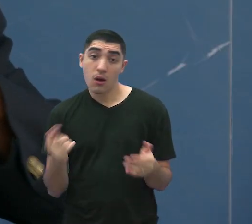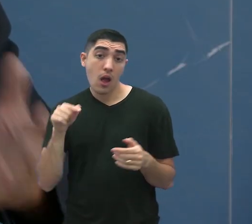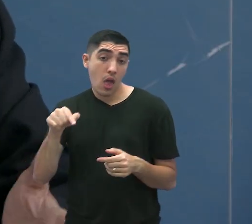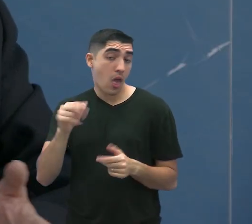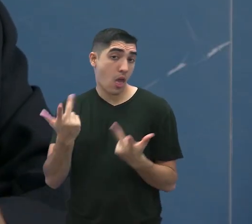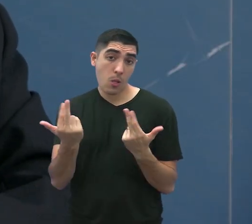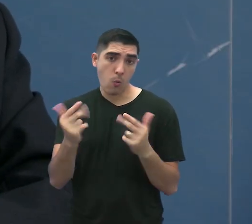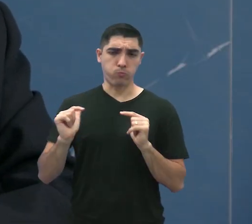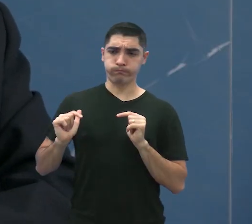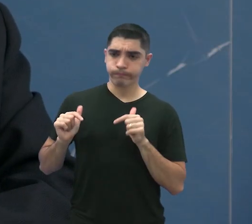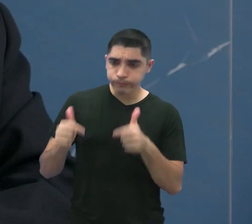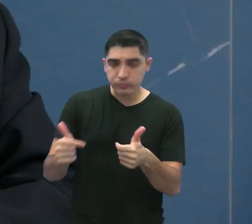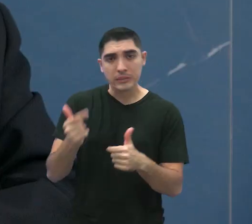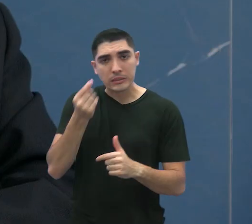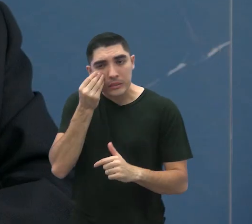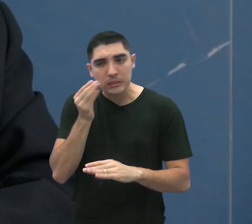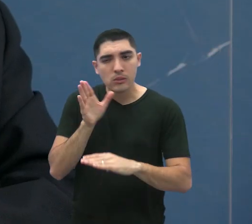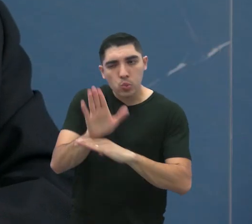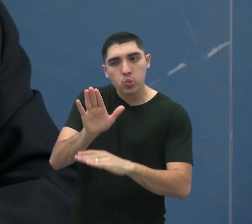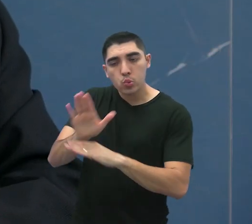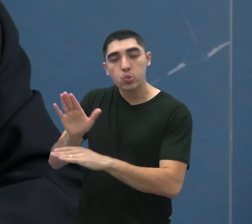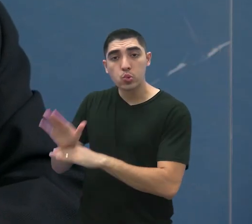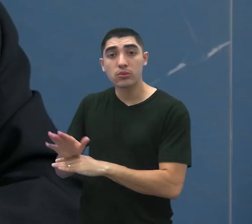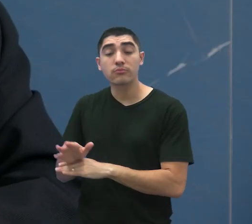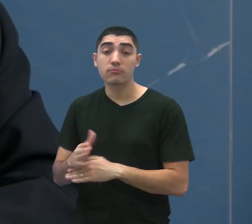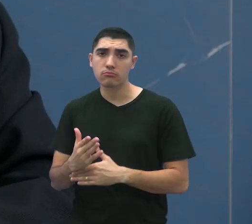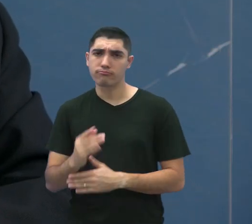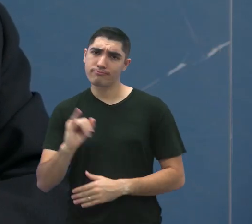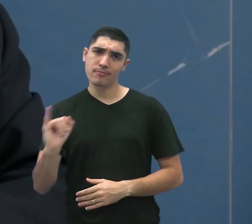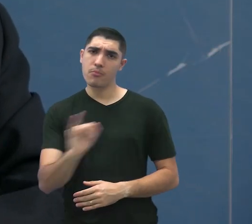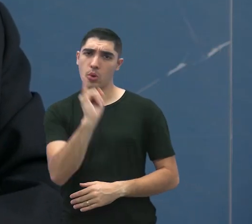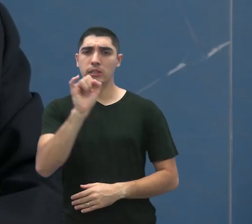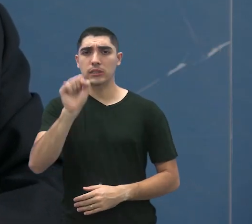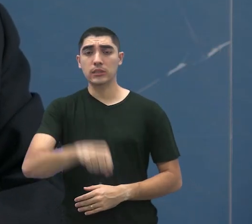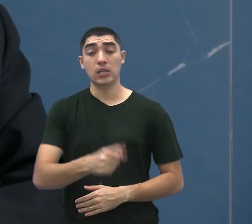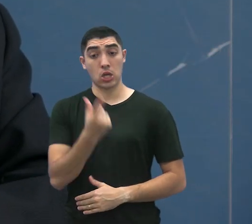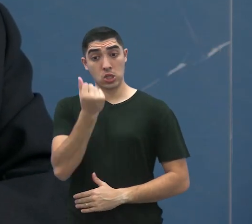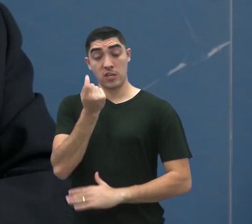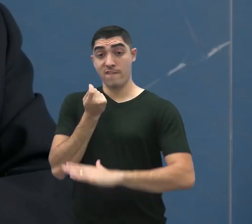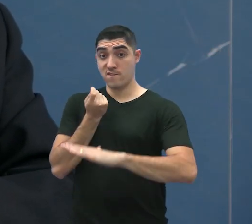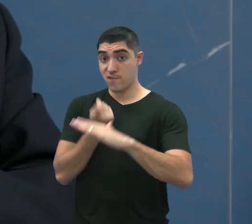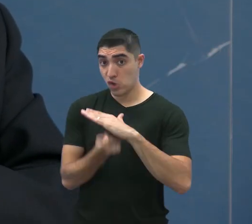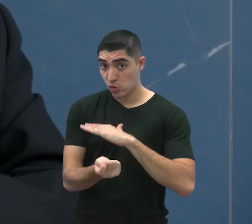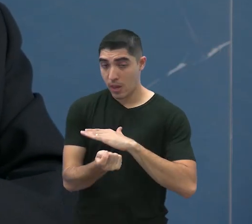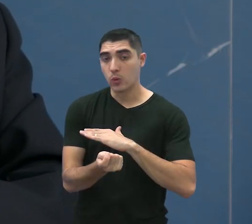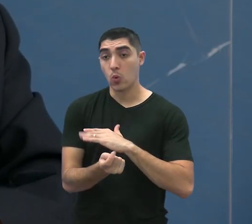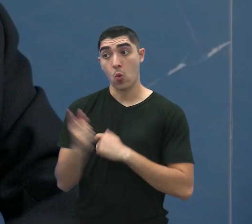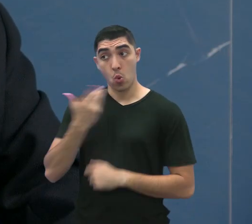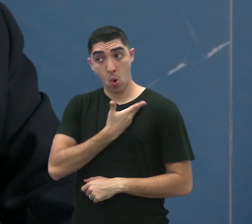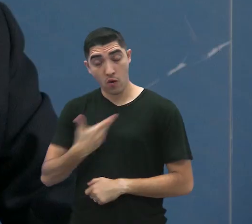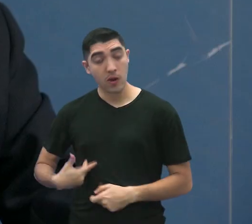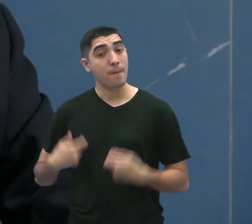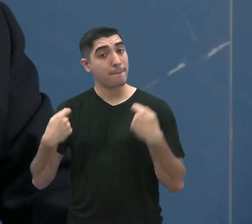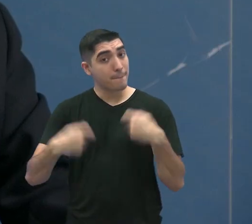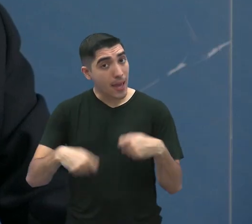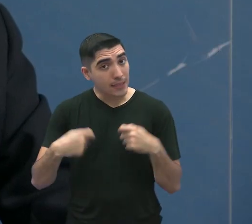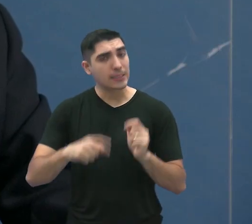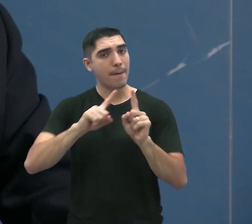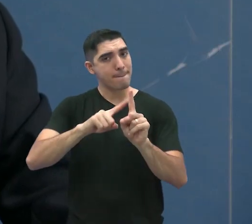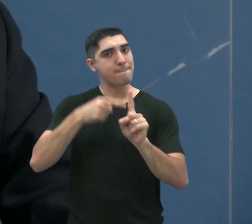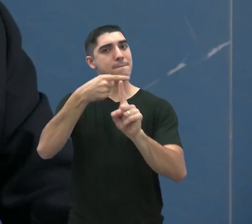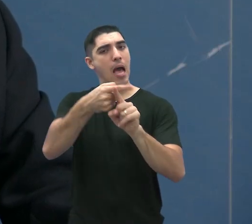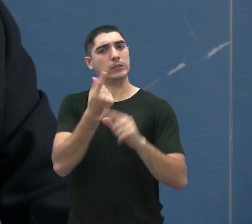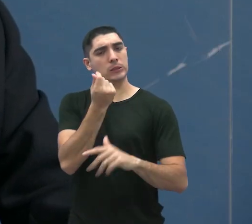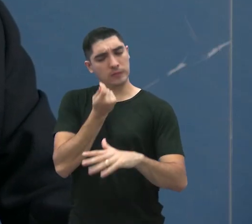já ajudando essas pessoas. Então, acho que é muito importante, né? O investimento do governo nesse